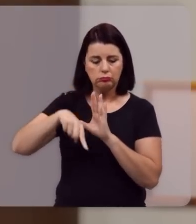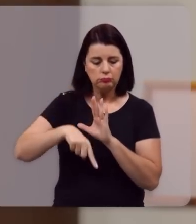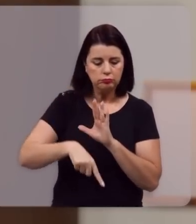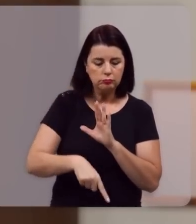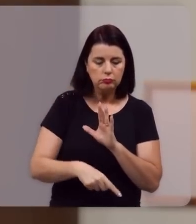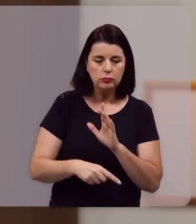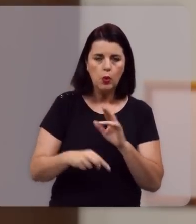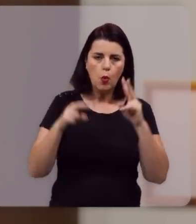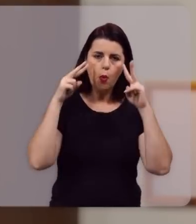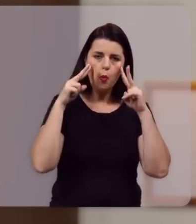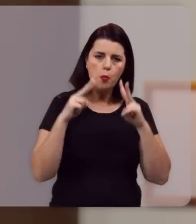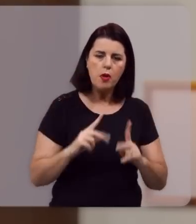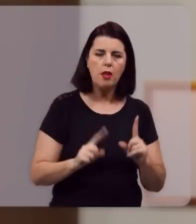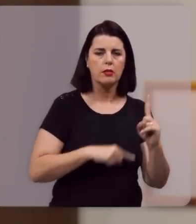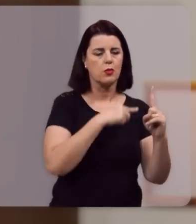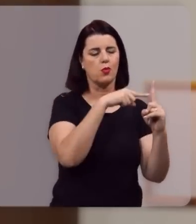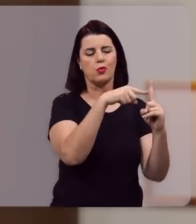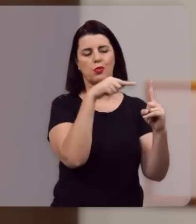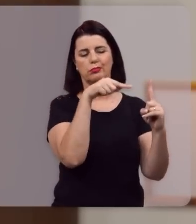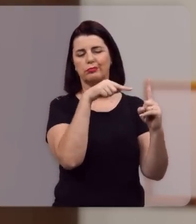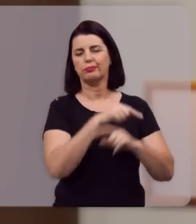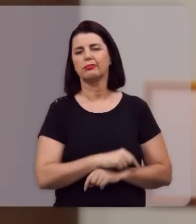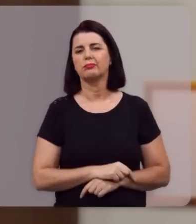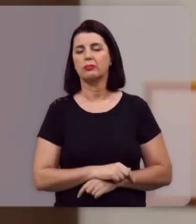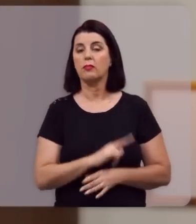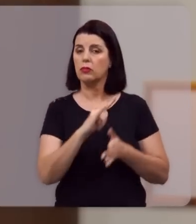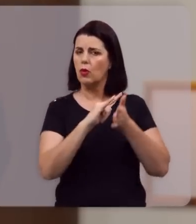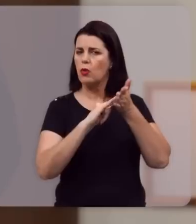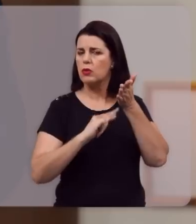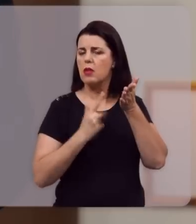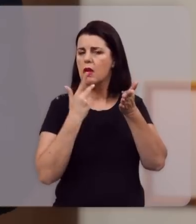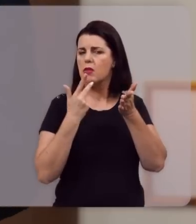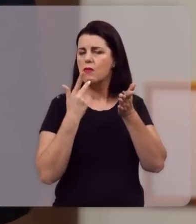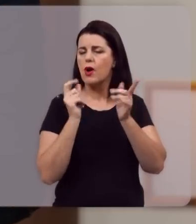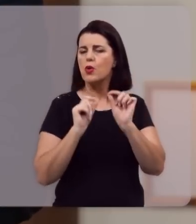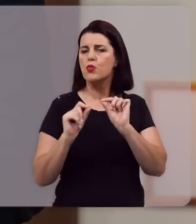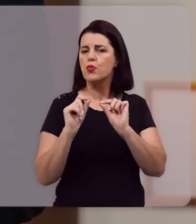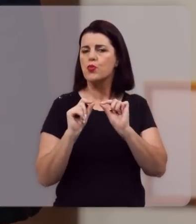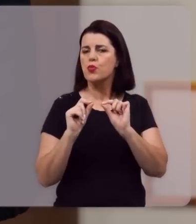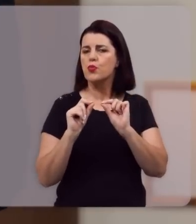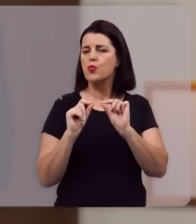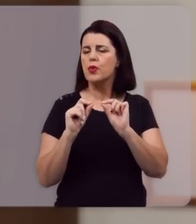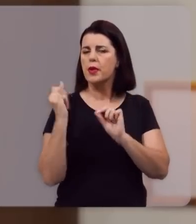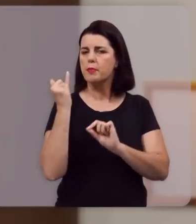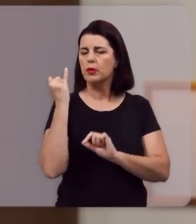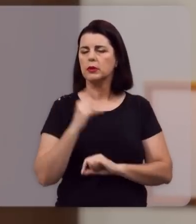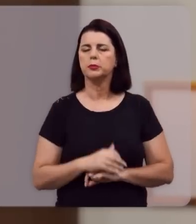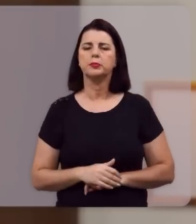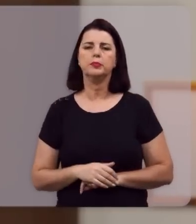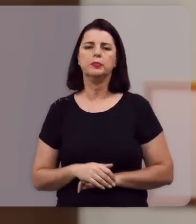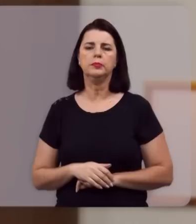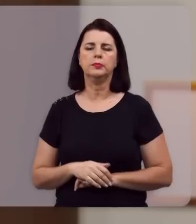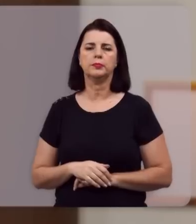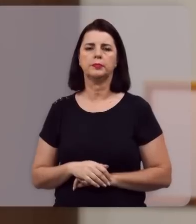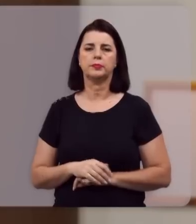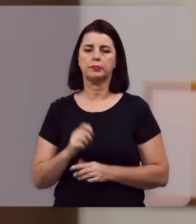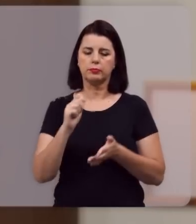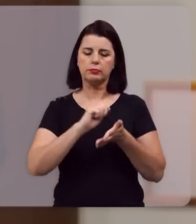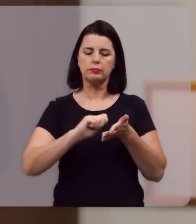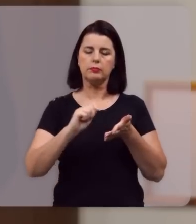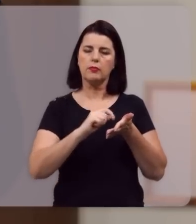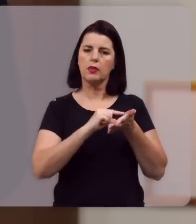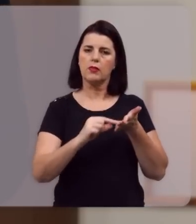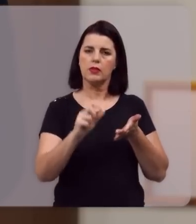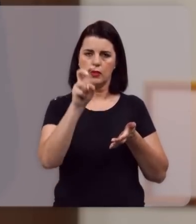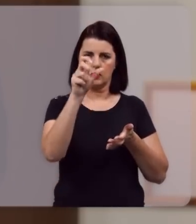profundezas da humilhação da cruz. E o texto vai nos dizer algo muito importante. Está